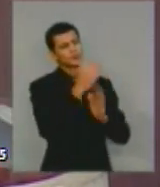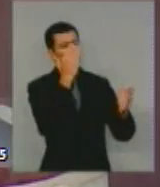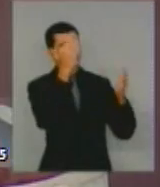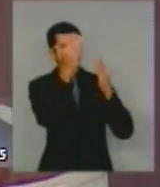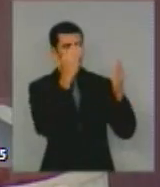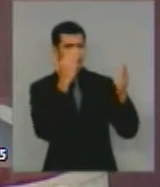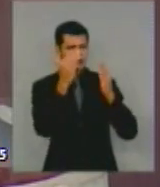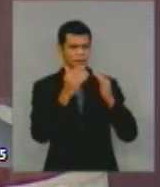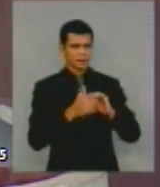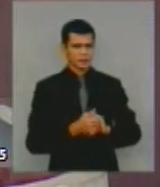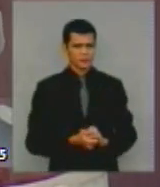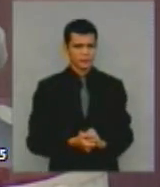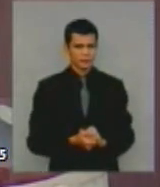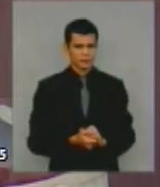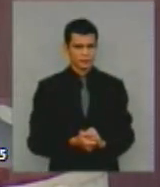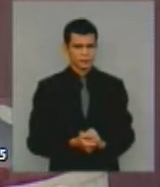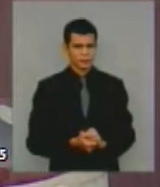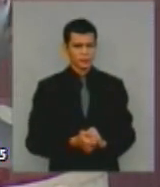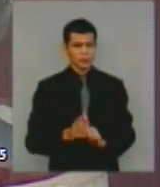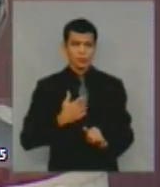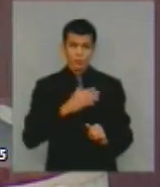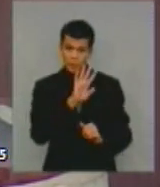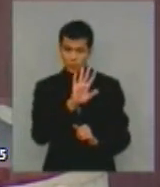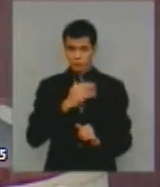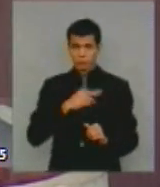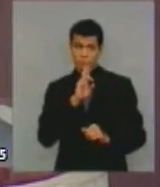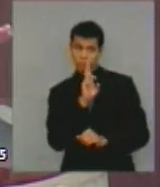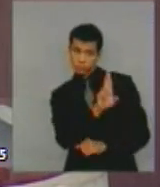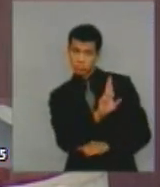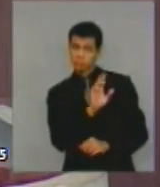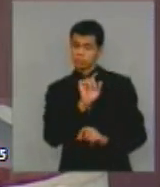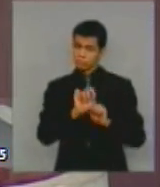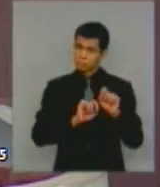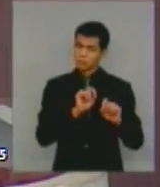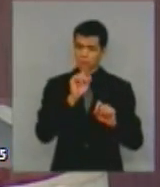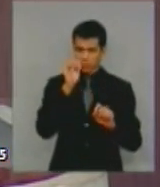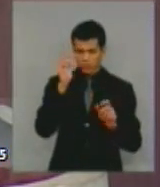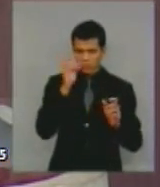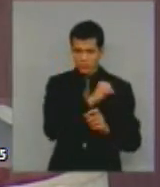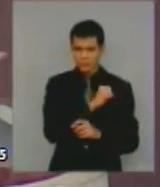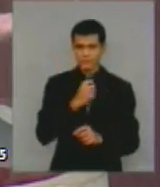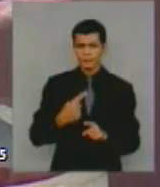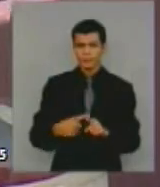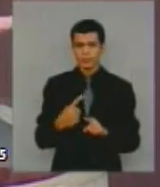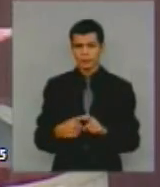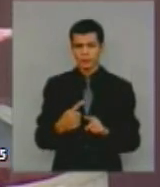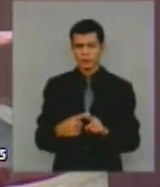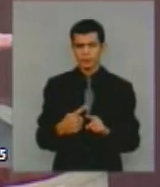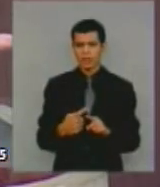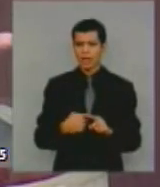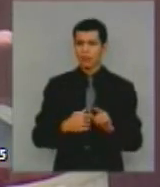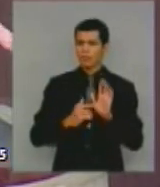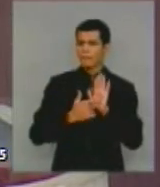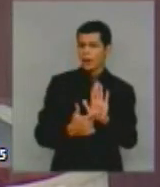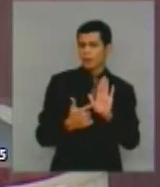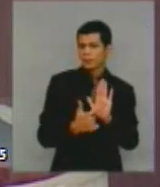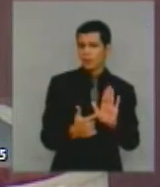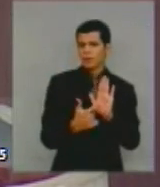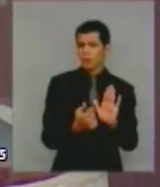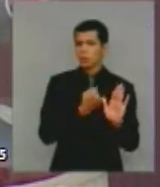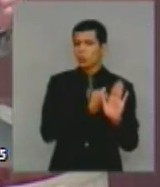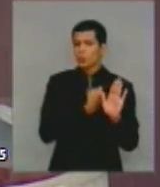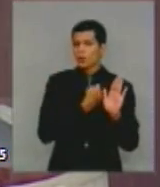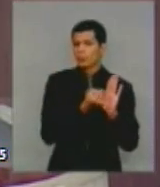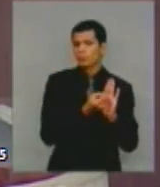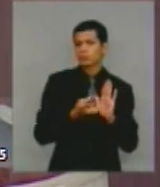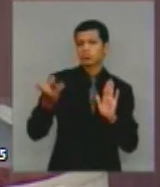Deixa eu só dar esse dado do término da vazão, que eu terminar os dados. Eu estou utilizando dados, deputados, todos oficiais. Para não achar que eu estou